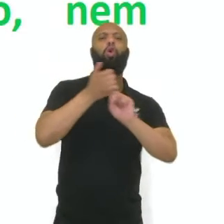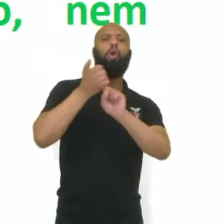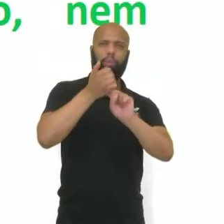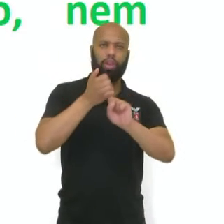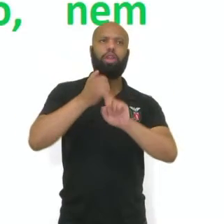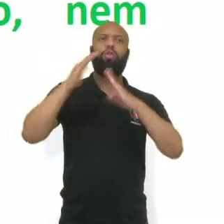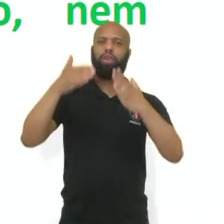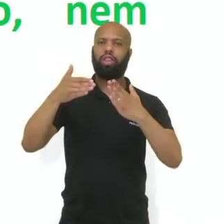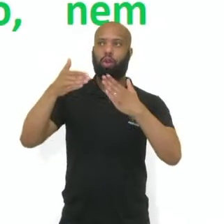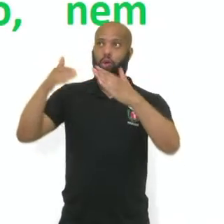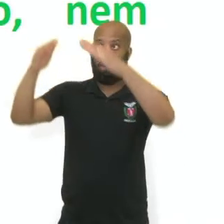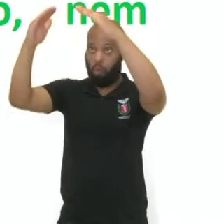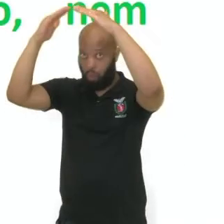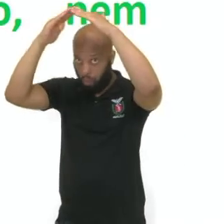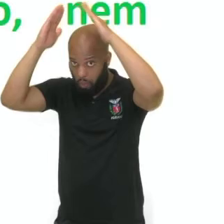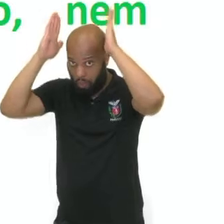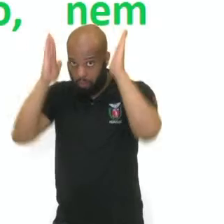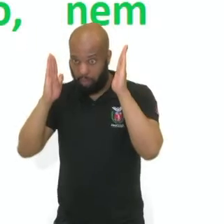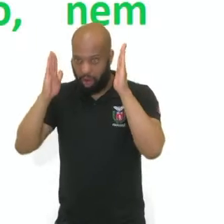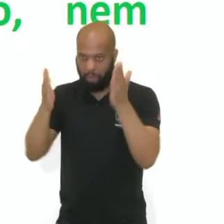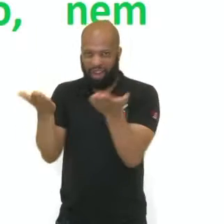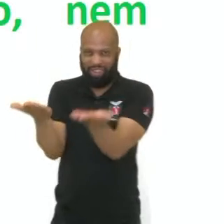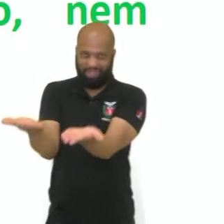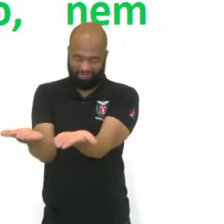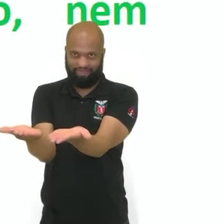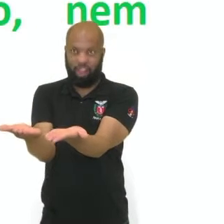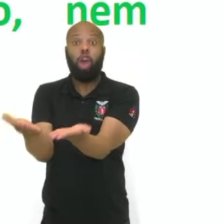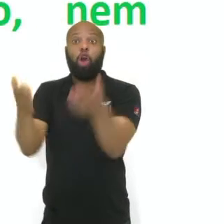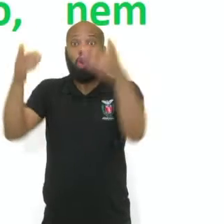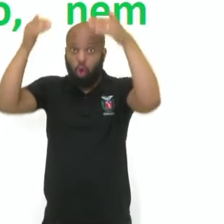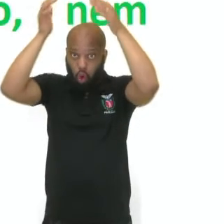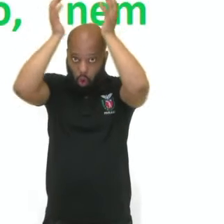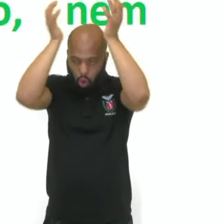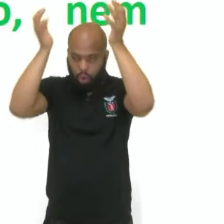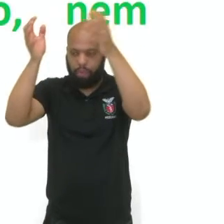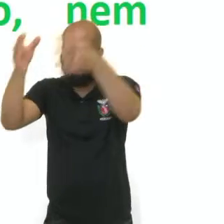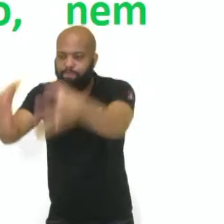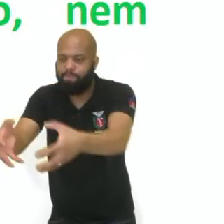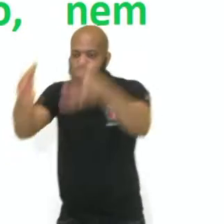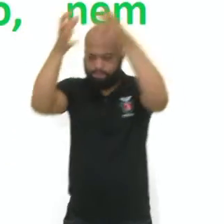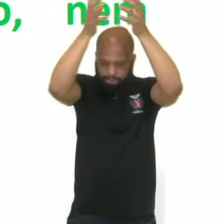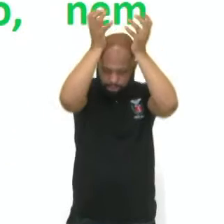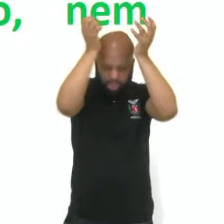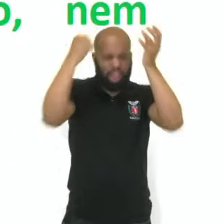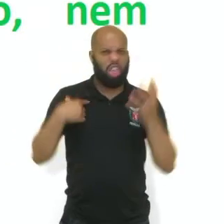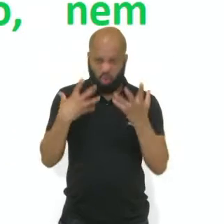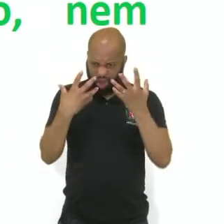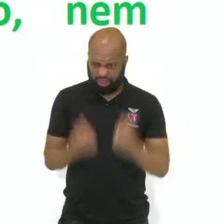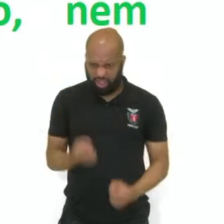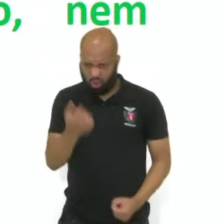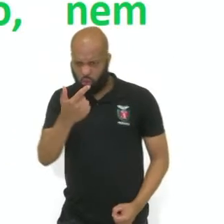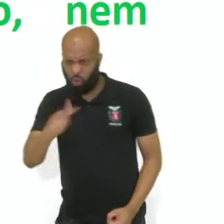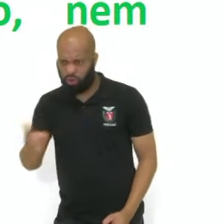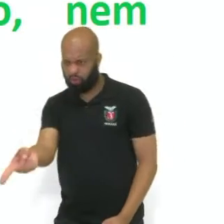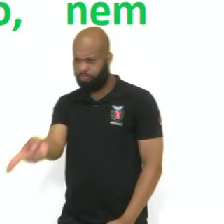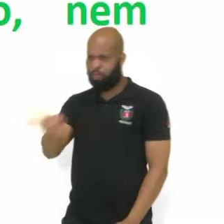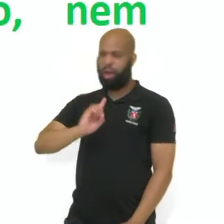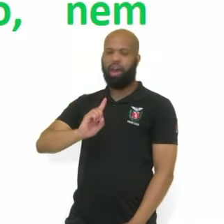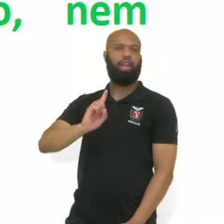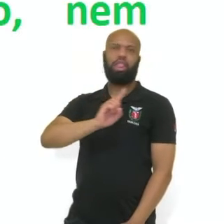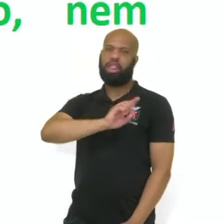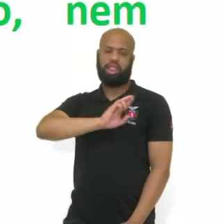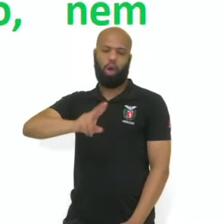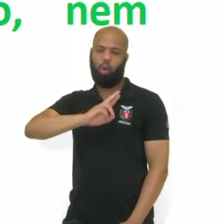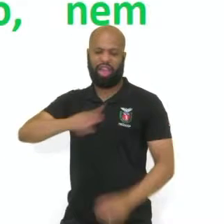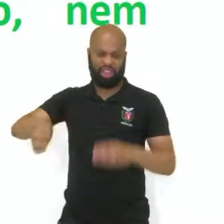Ao retirar a coroa das mãos do Papa, estava mostrando que não se submeteria a nenhum poder, nem interno,